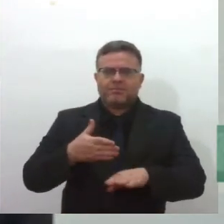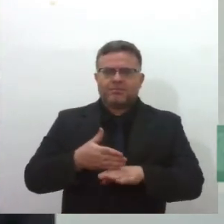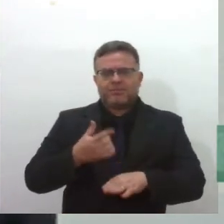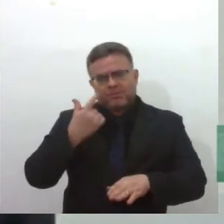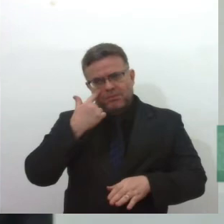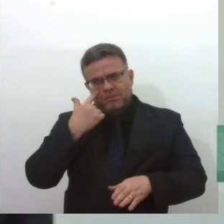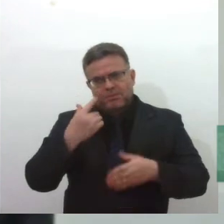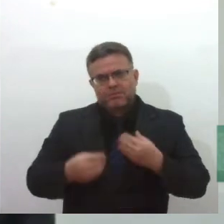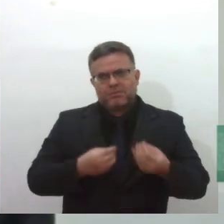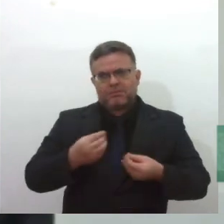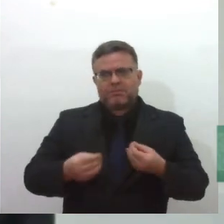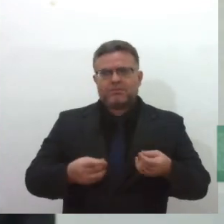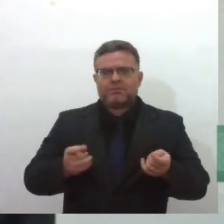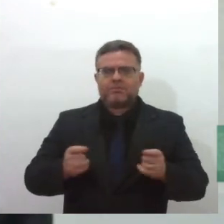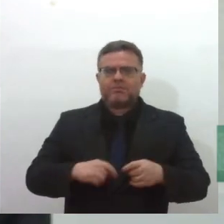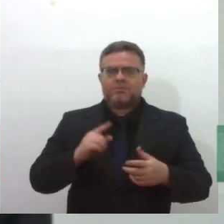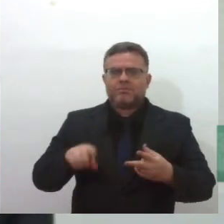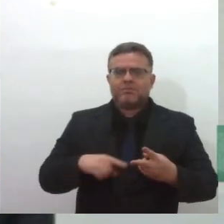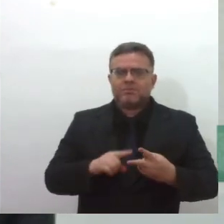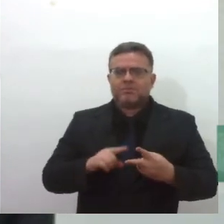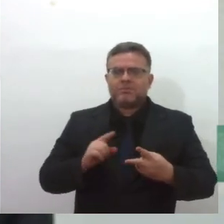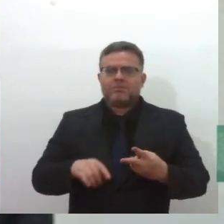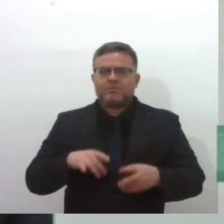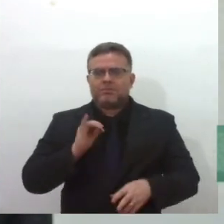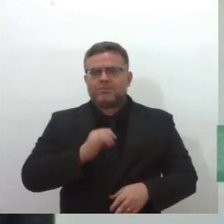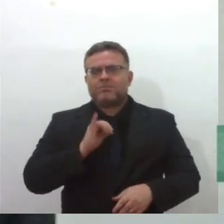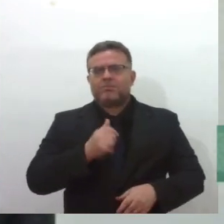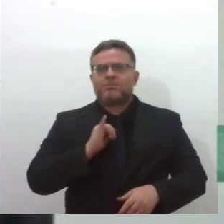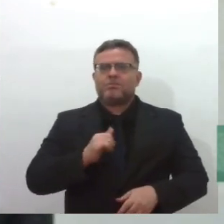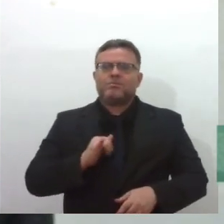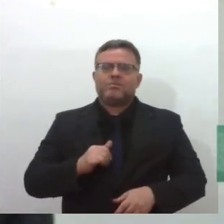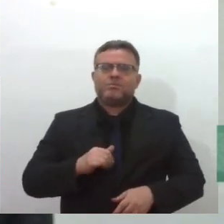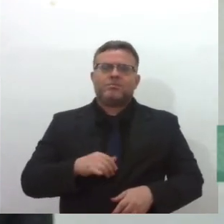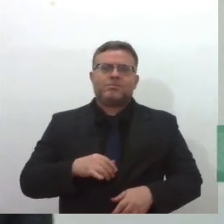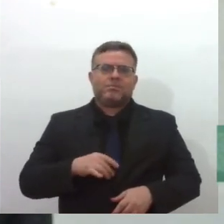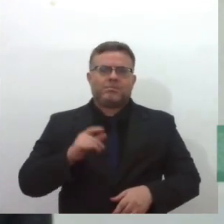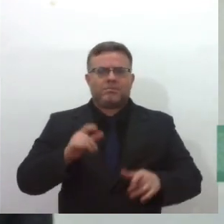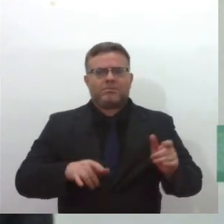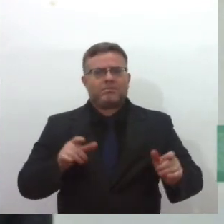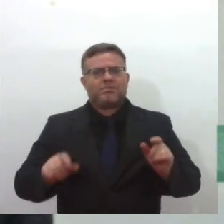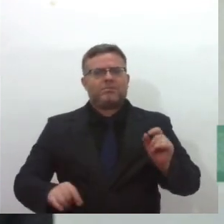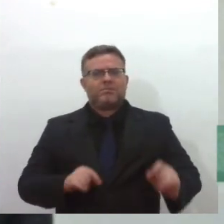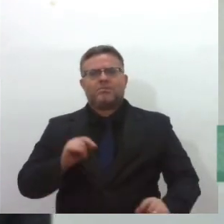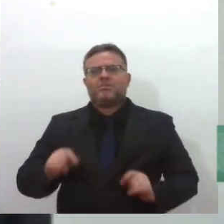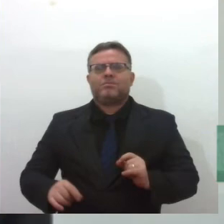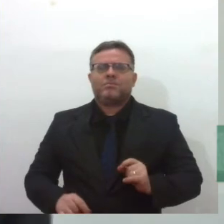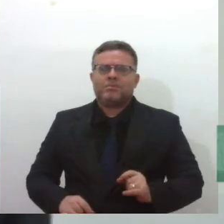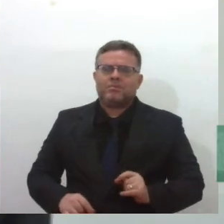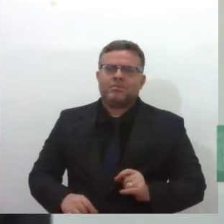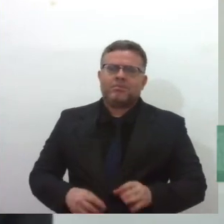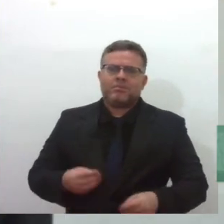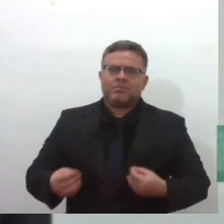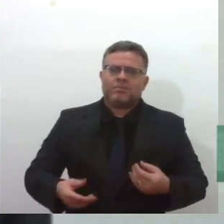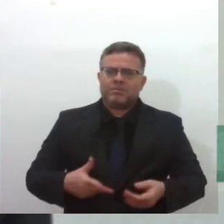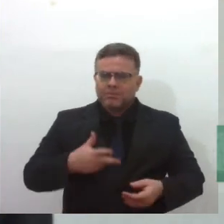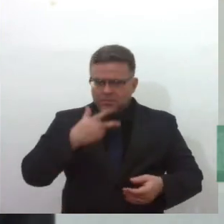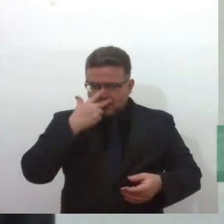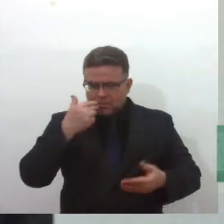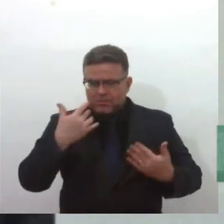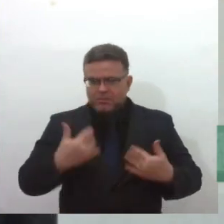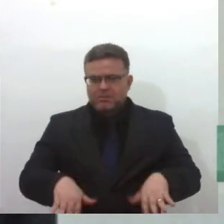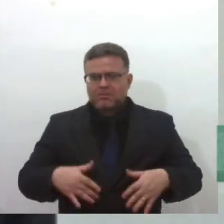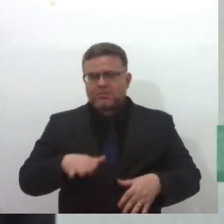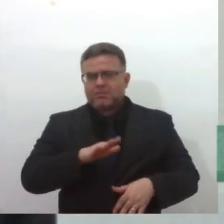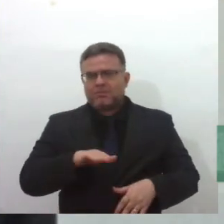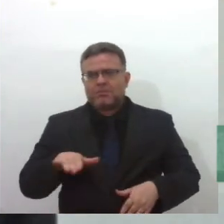acesso. Em segundo lugar, informar que ninguém, uma pessoa conhecida, que pedir foto, mesmo que pareça do outro lado ser uma